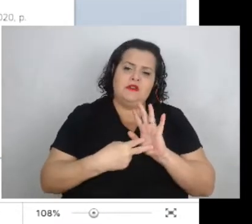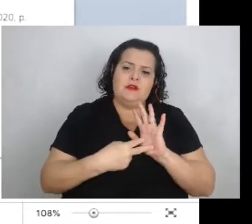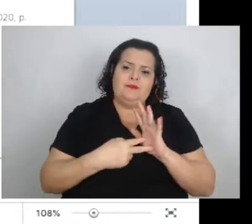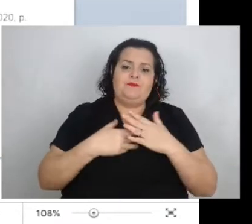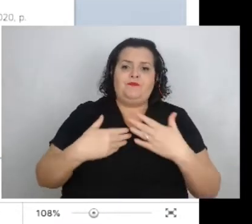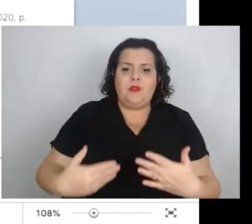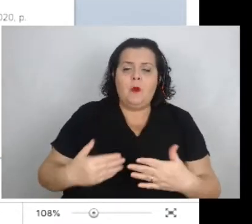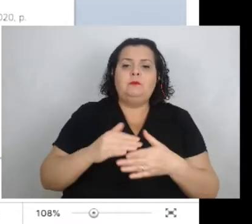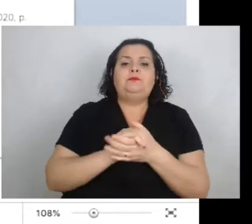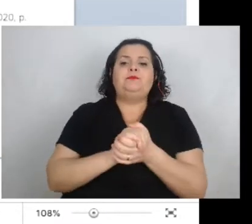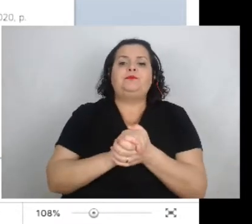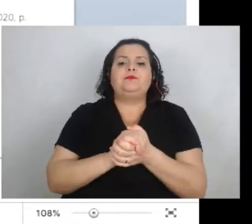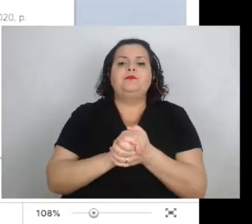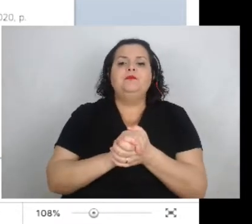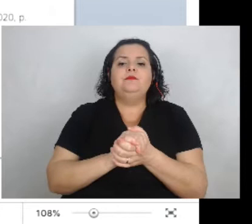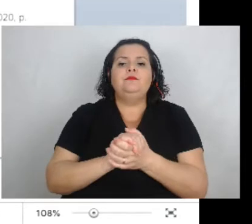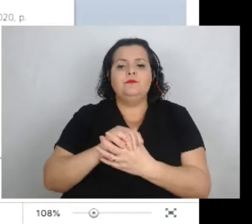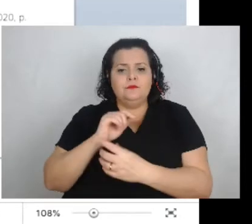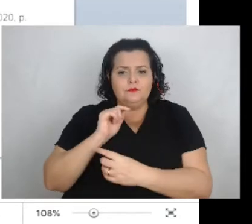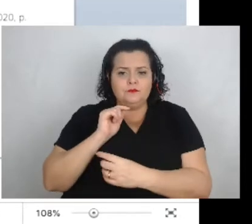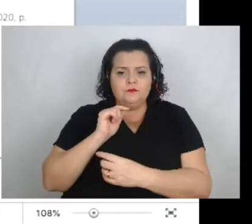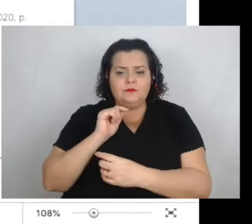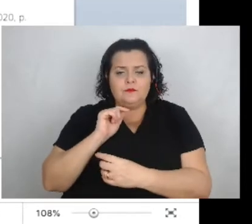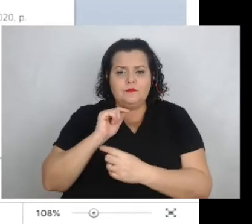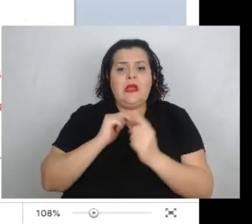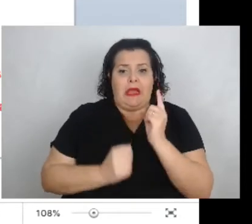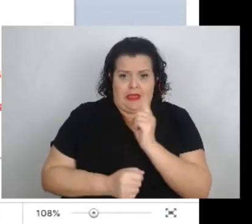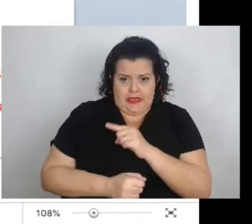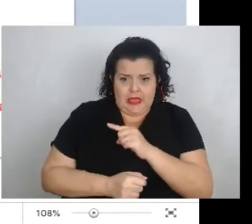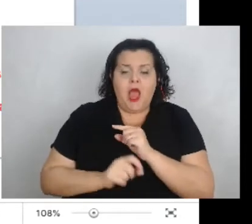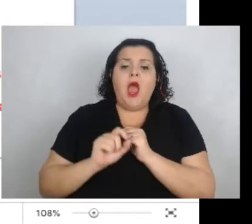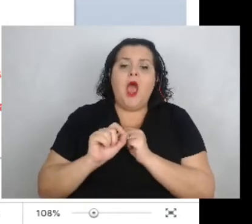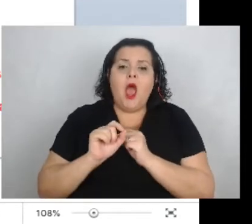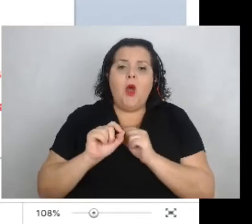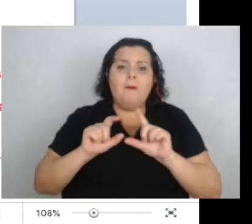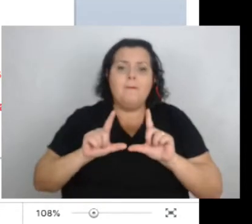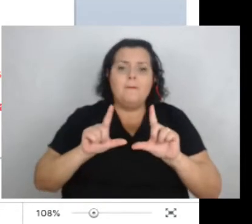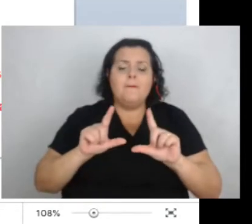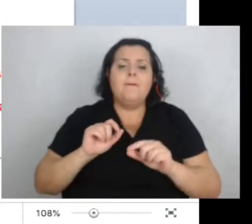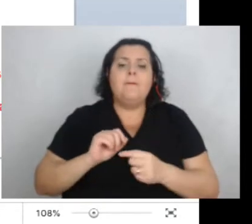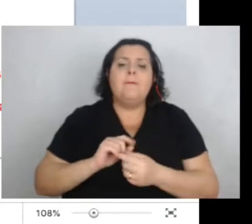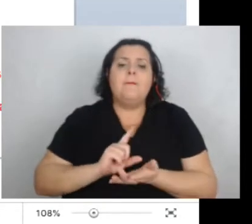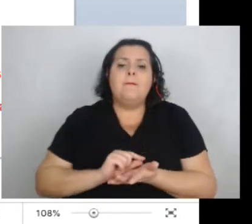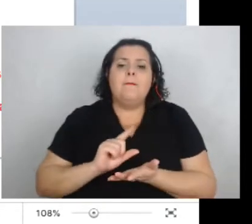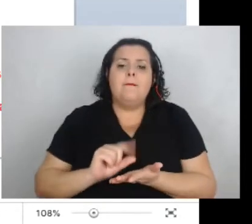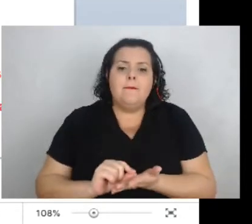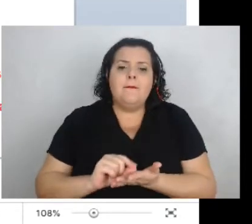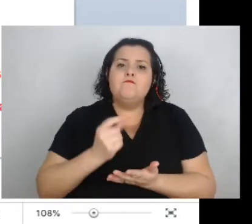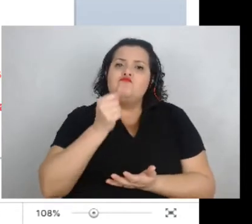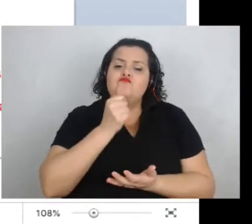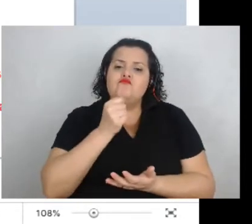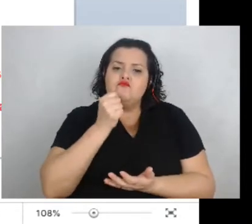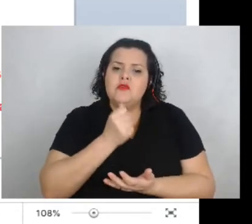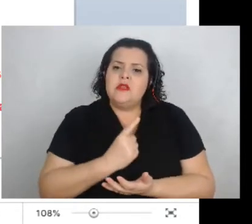artigo que mostra uma senhora com 60 dias de PCR positivo, um outro artigo mostrando pacientes leves e